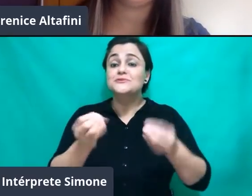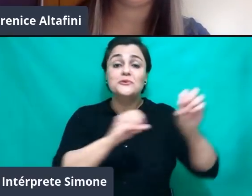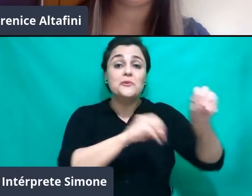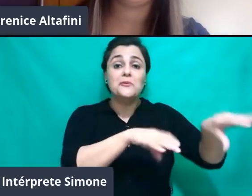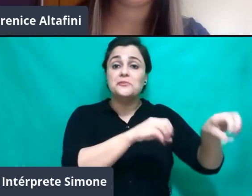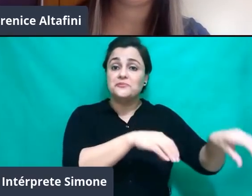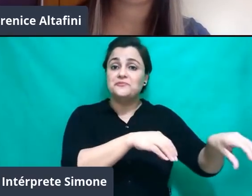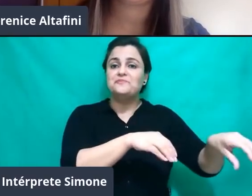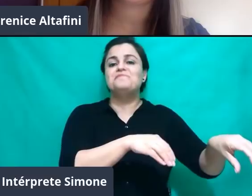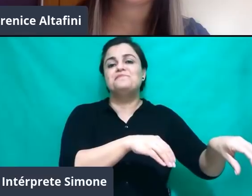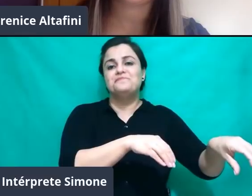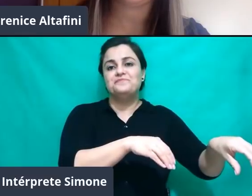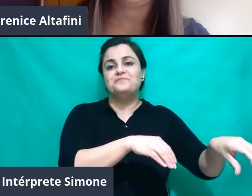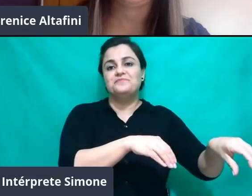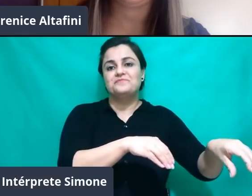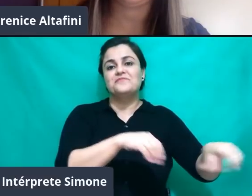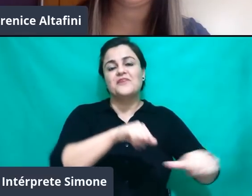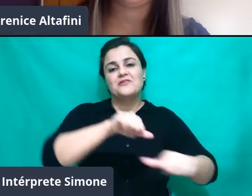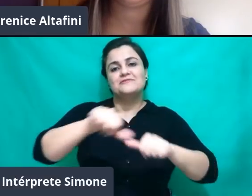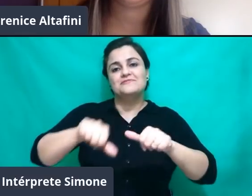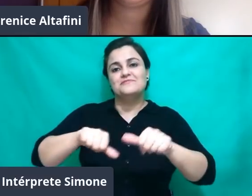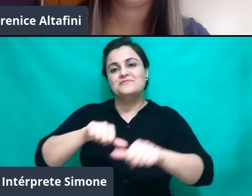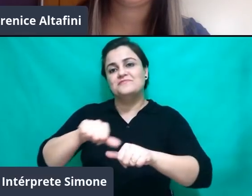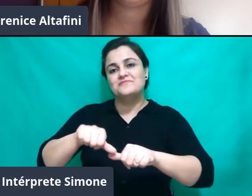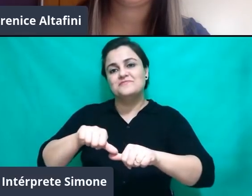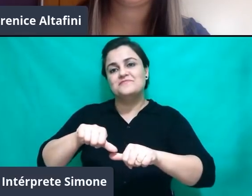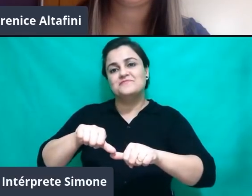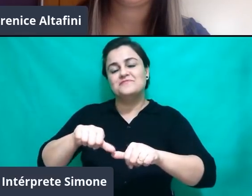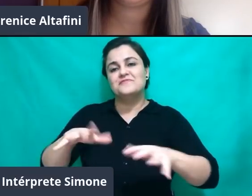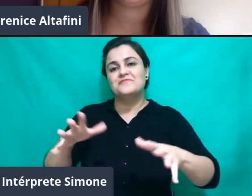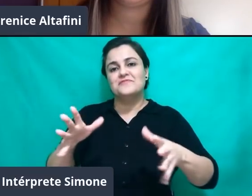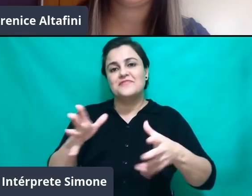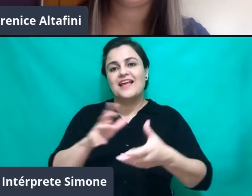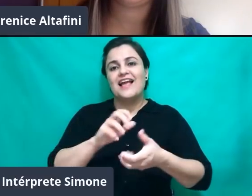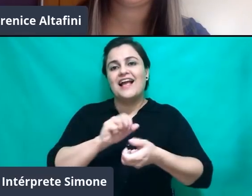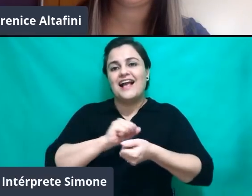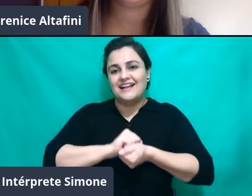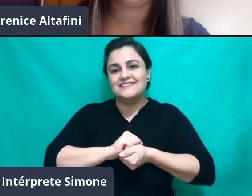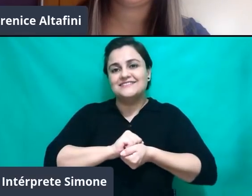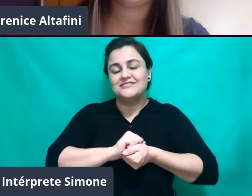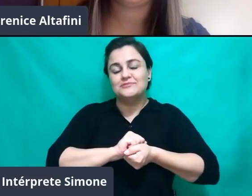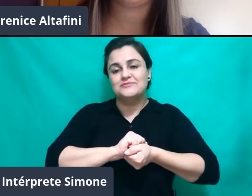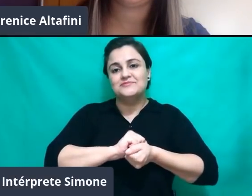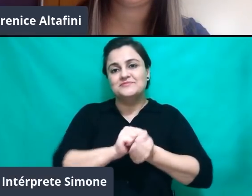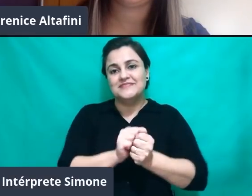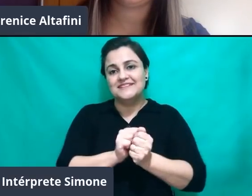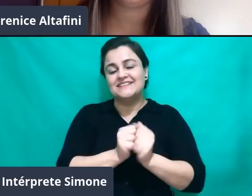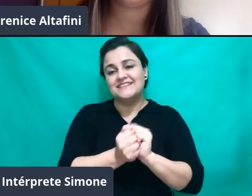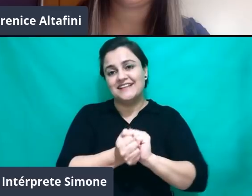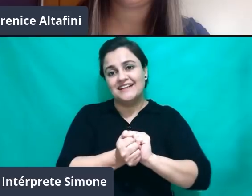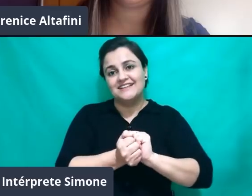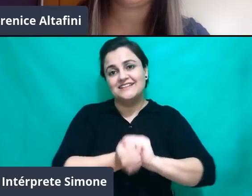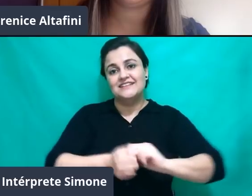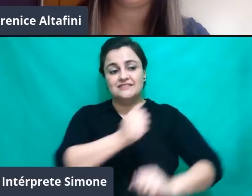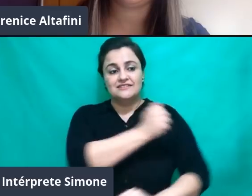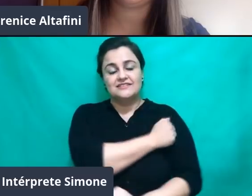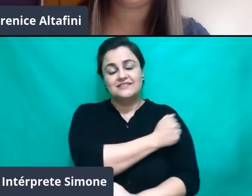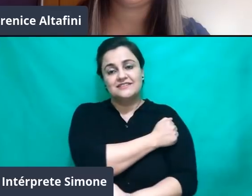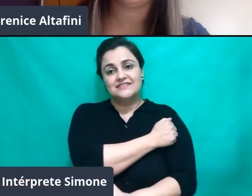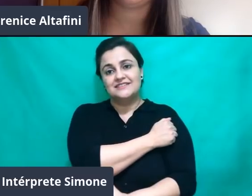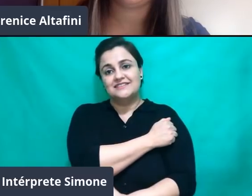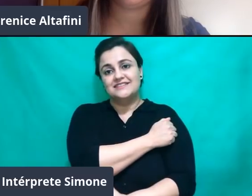nós precisamos nos adaptar, e foi realmente, acho que pelos alunos que nós entramos nessa